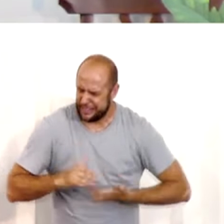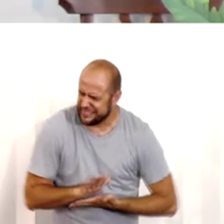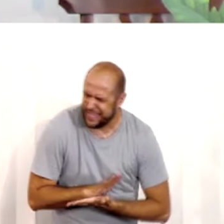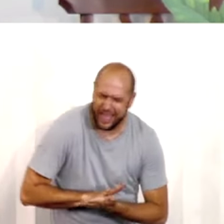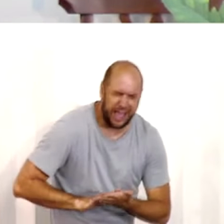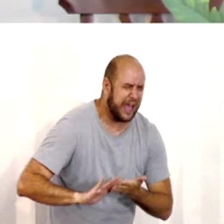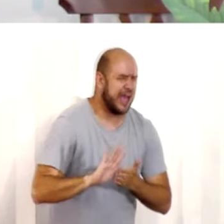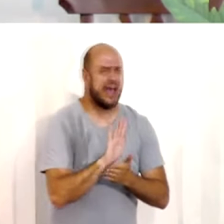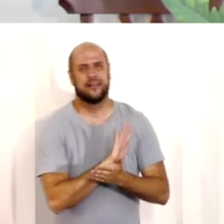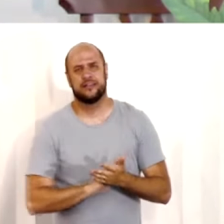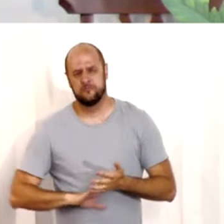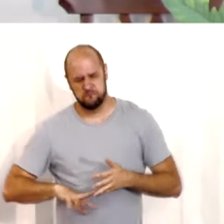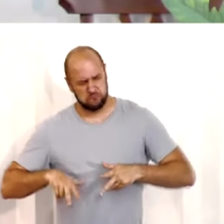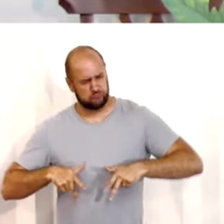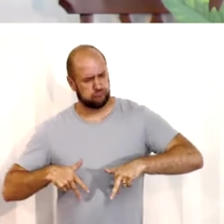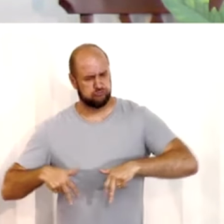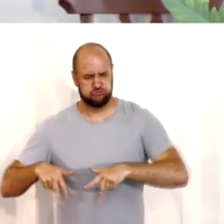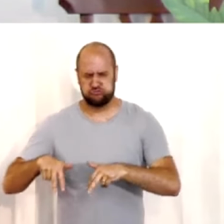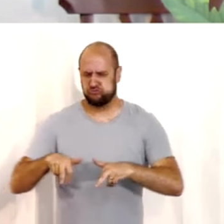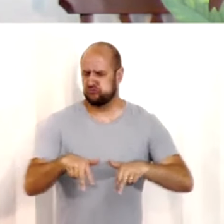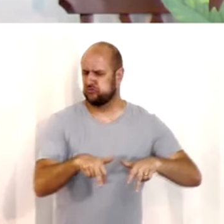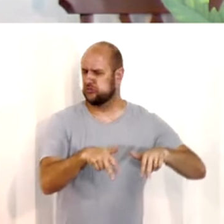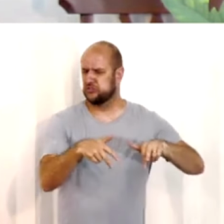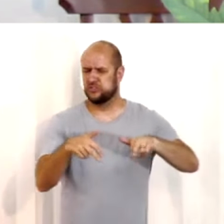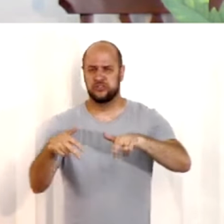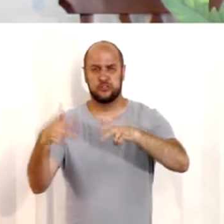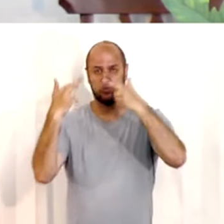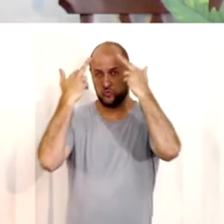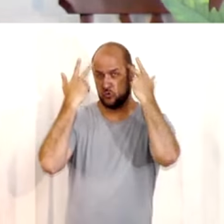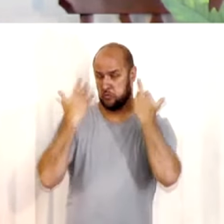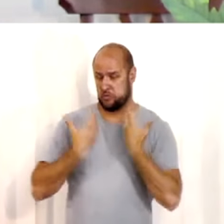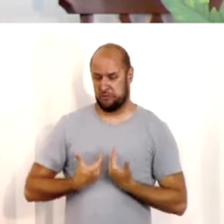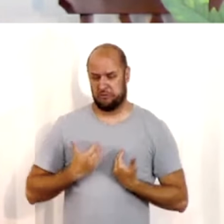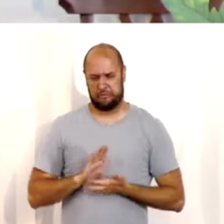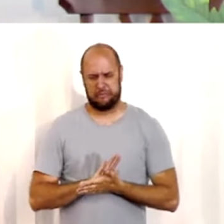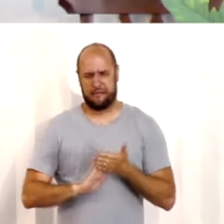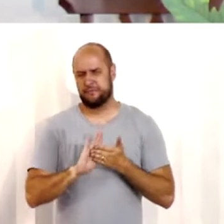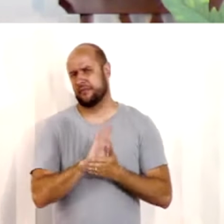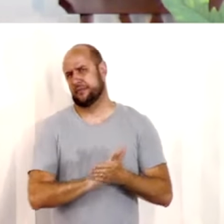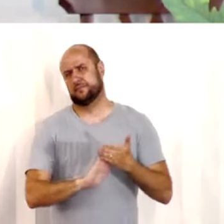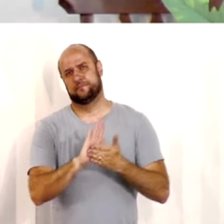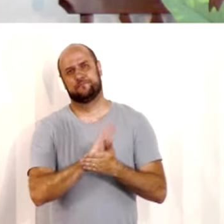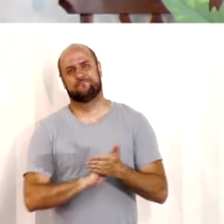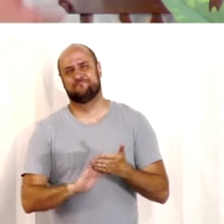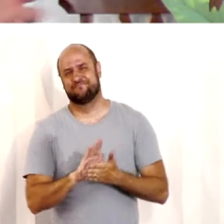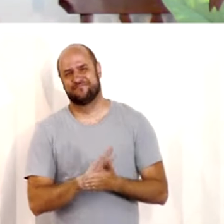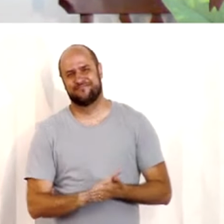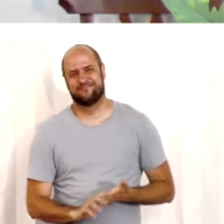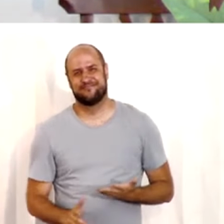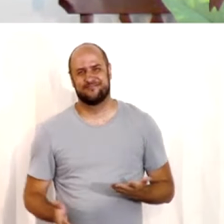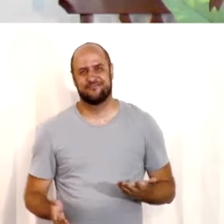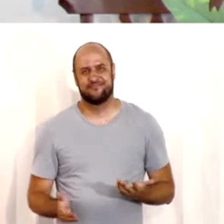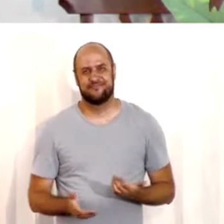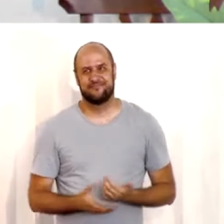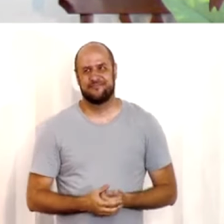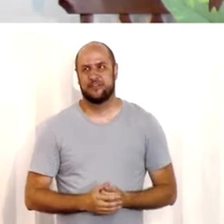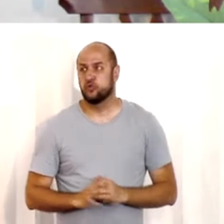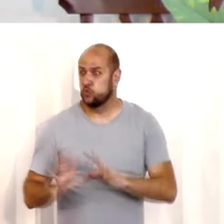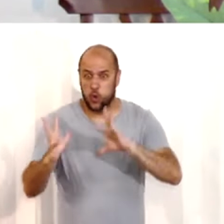cansam, caminham e não se fatigam. É todo mundo? Claro que não é todo